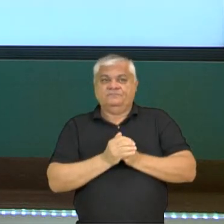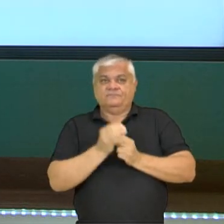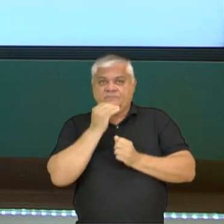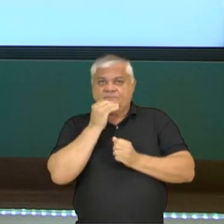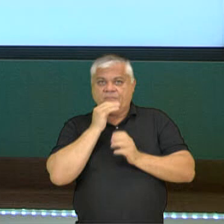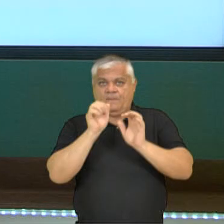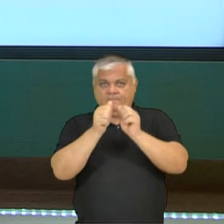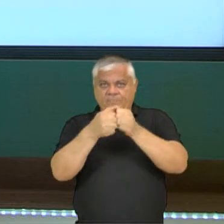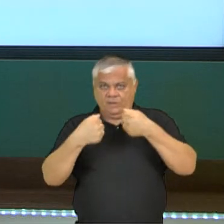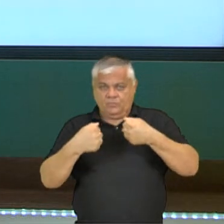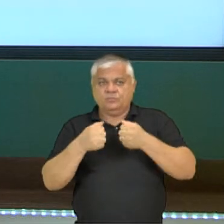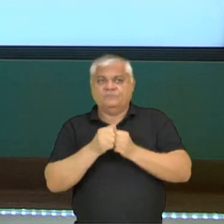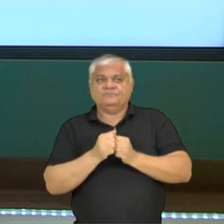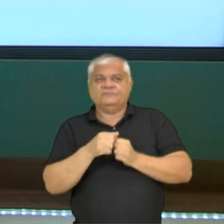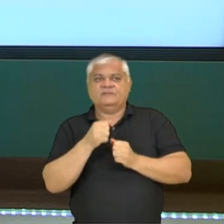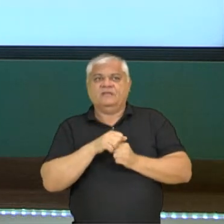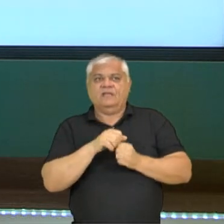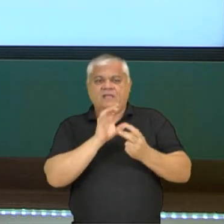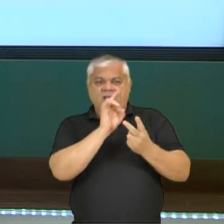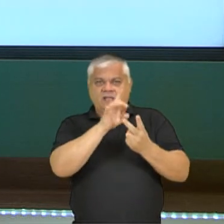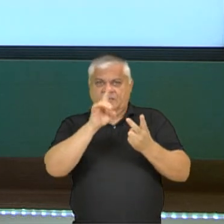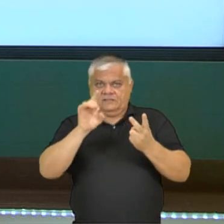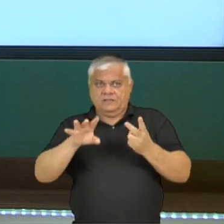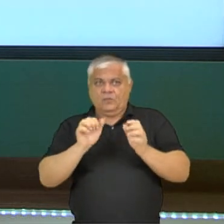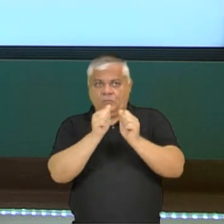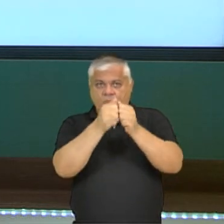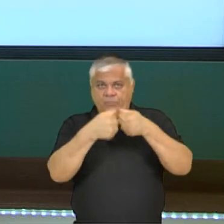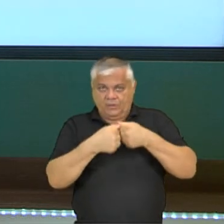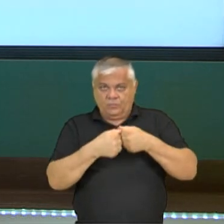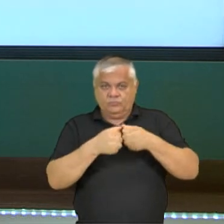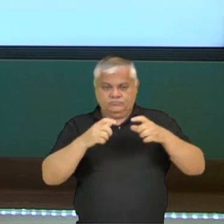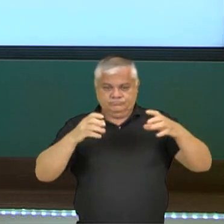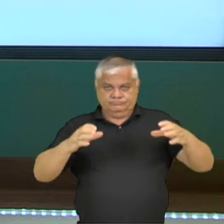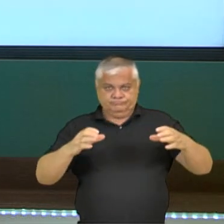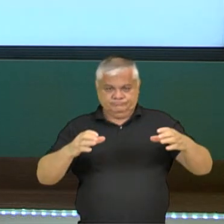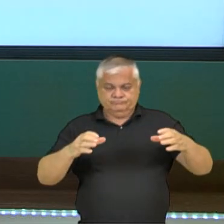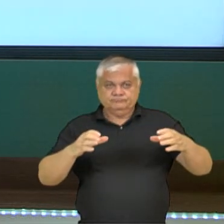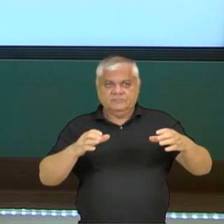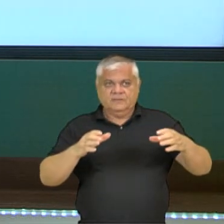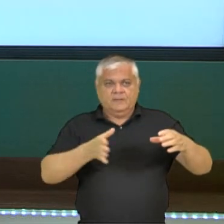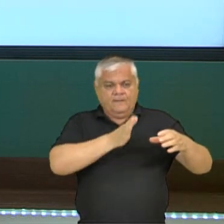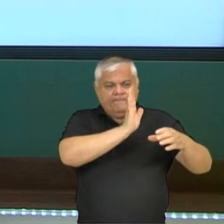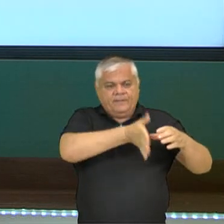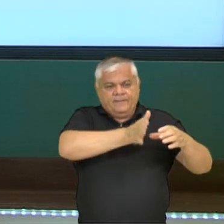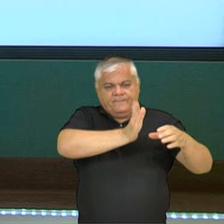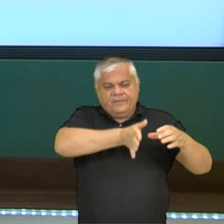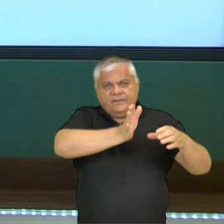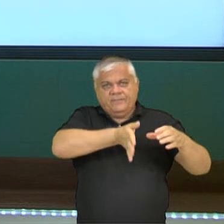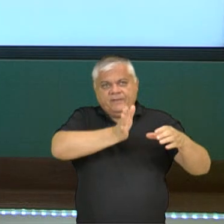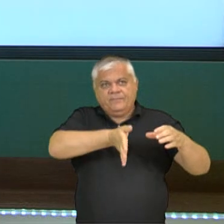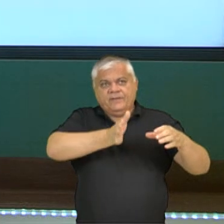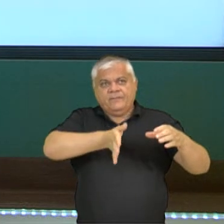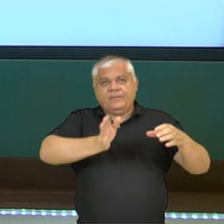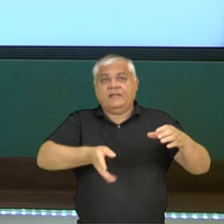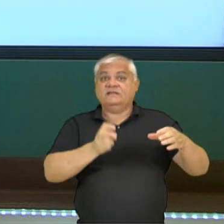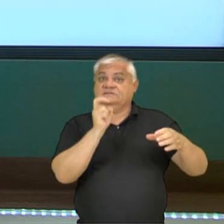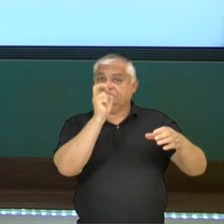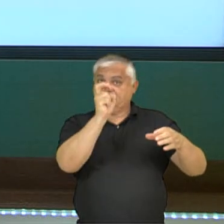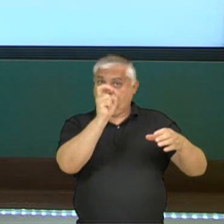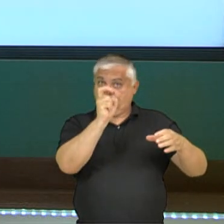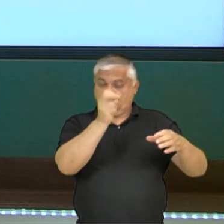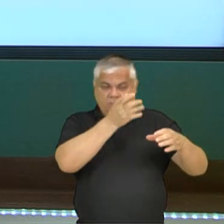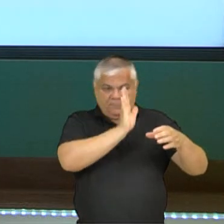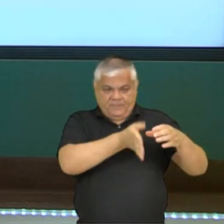veja, aqui é como se eu tivesse um pão inteiro e eu dividisse ele em 5